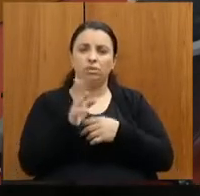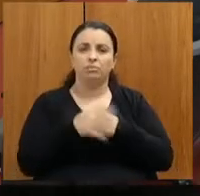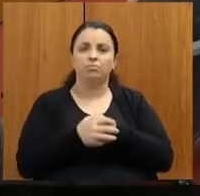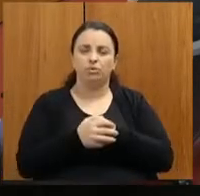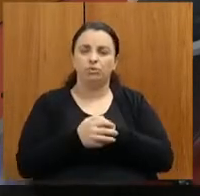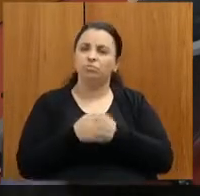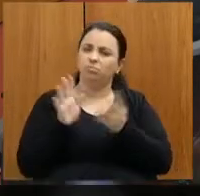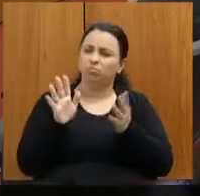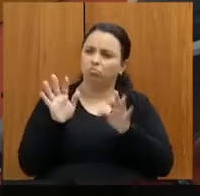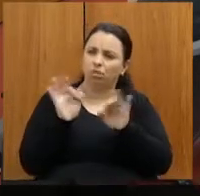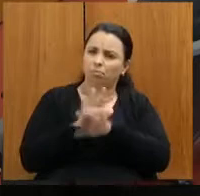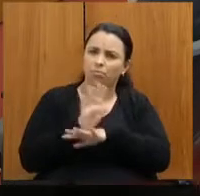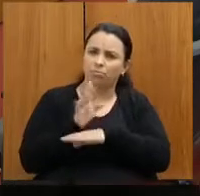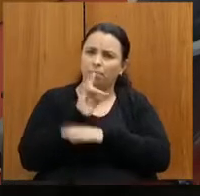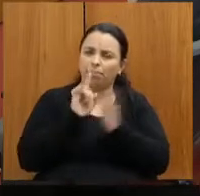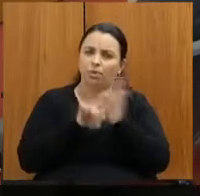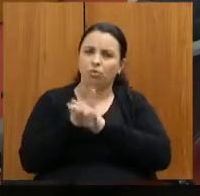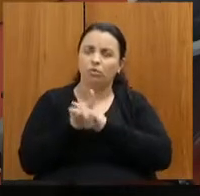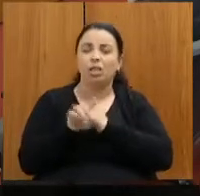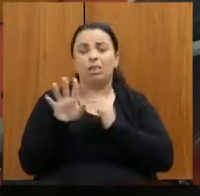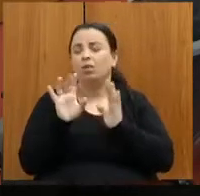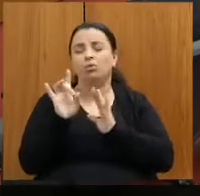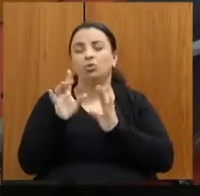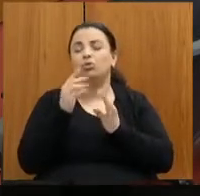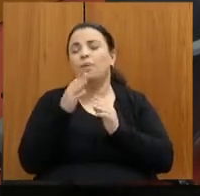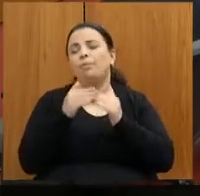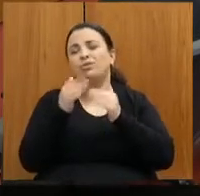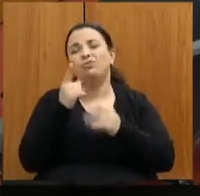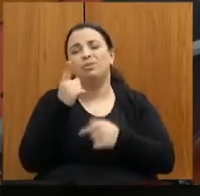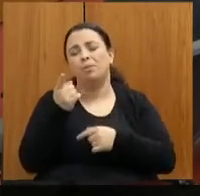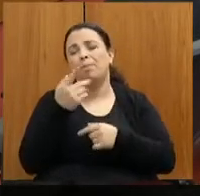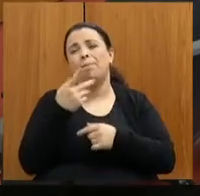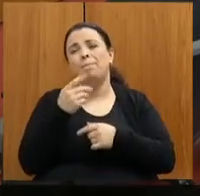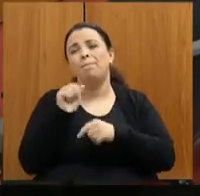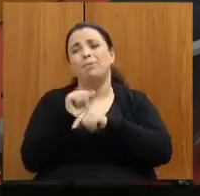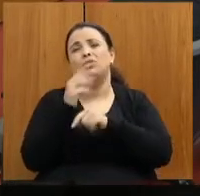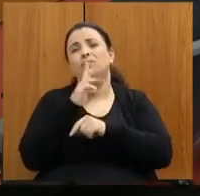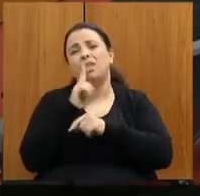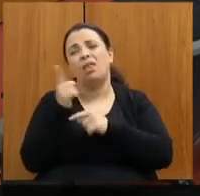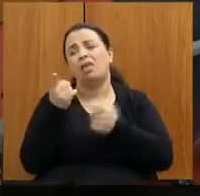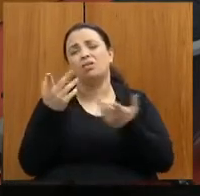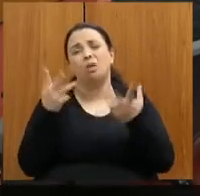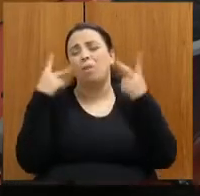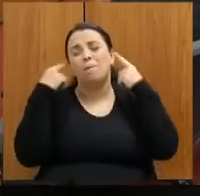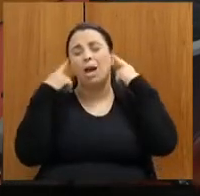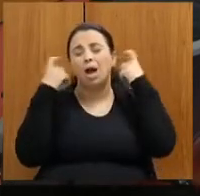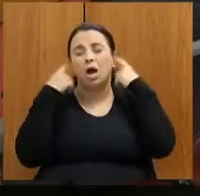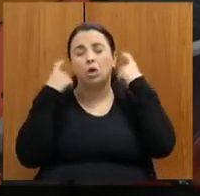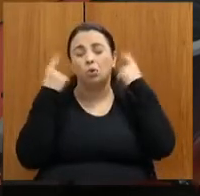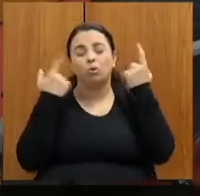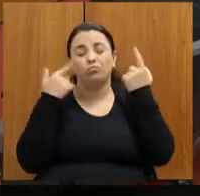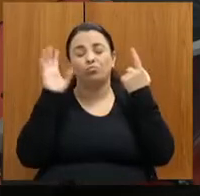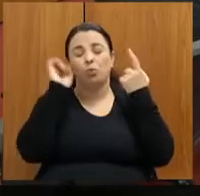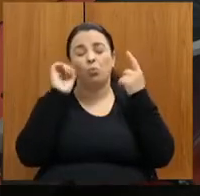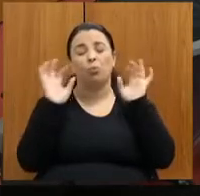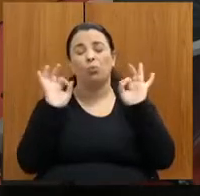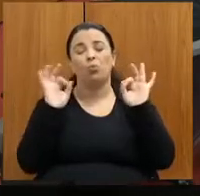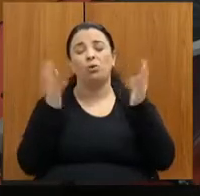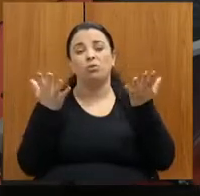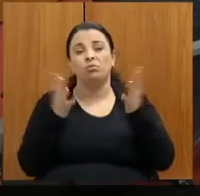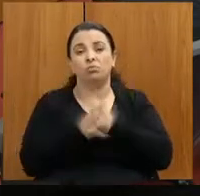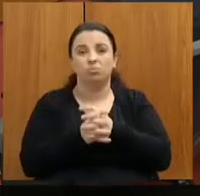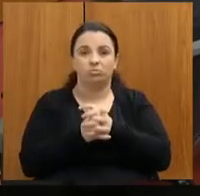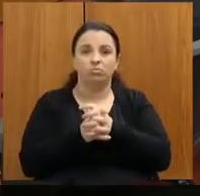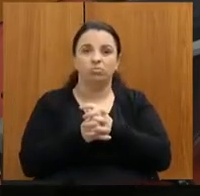você terminou sua fala não pediu só para você porque tava tava barulho demais eu tava conseguindo ouvir direito Pois não pode ficar à vontade